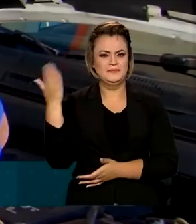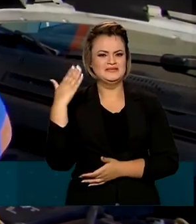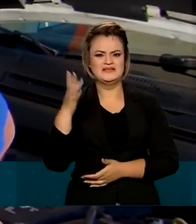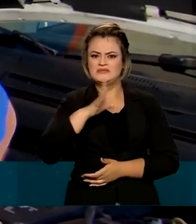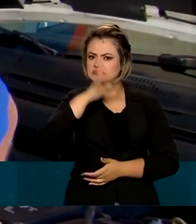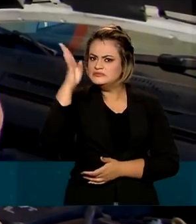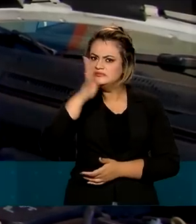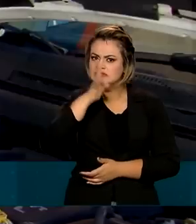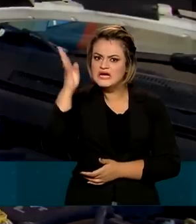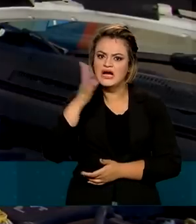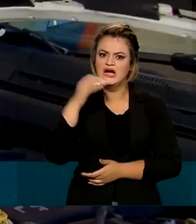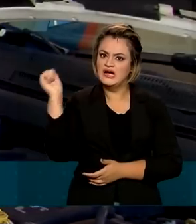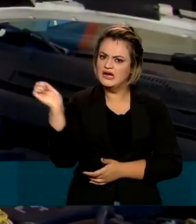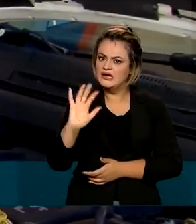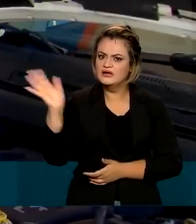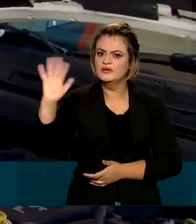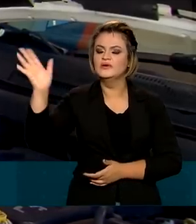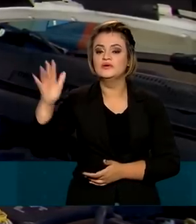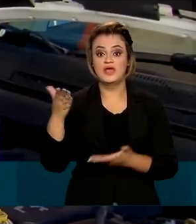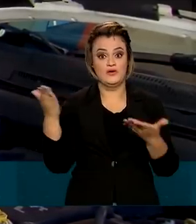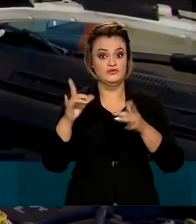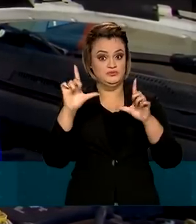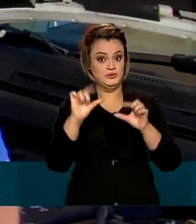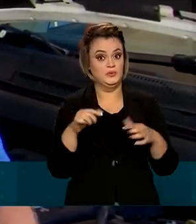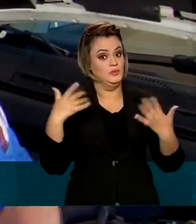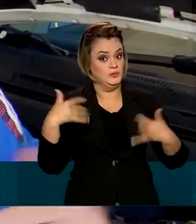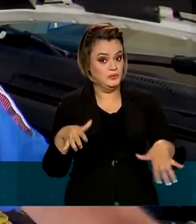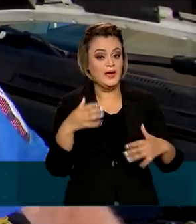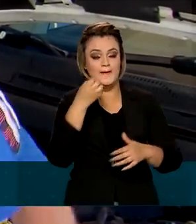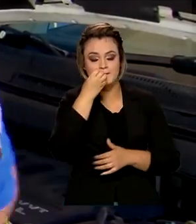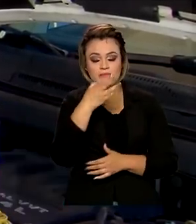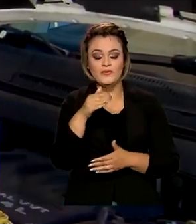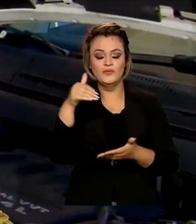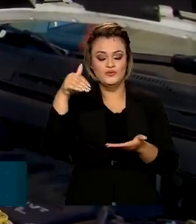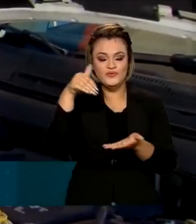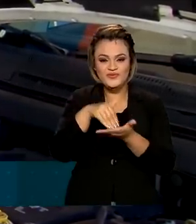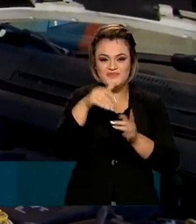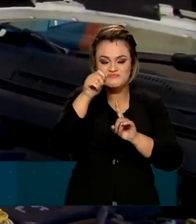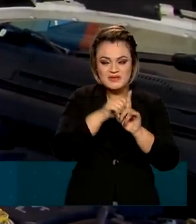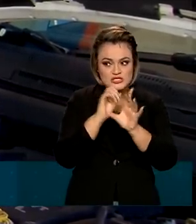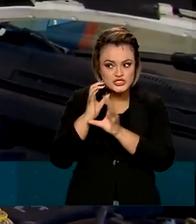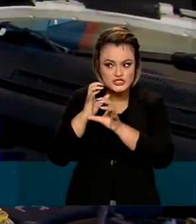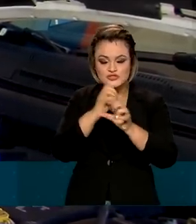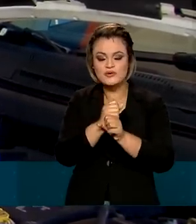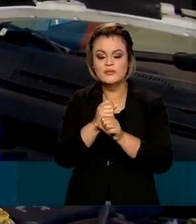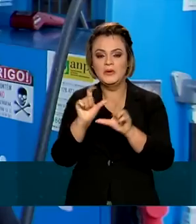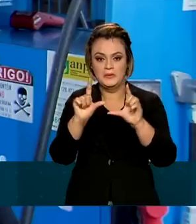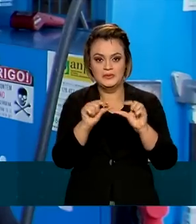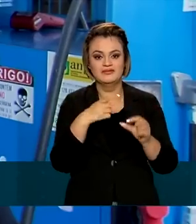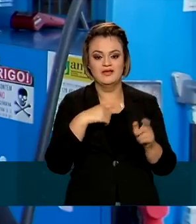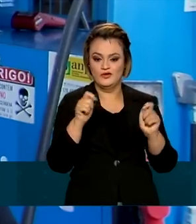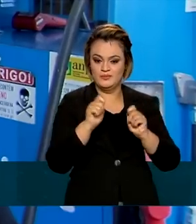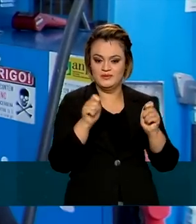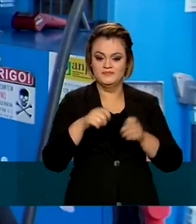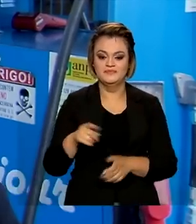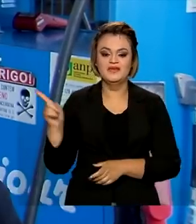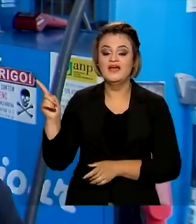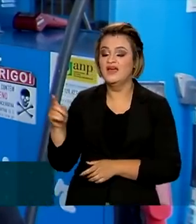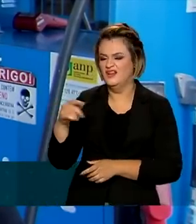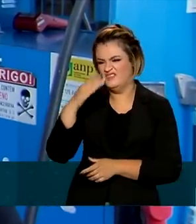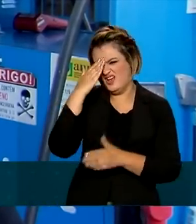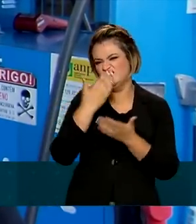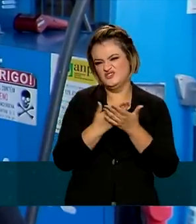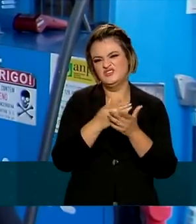muito abusivo, né? Isso é muito significativo no final do mês para toda a população. Tem que baixar mais um